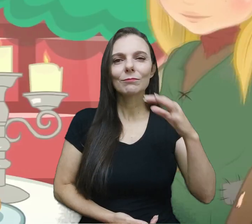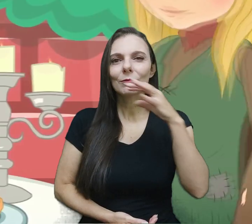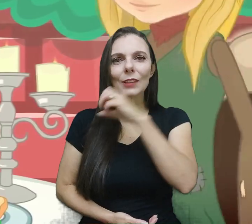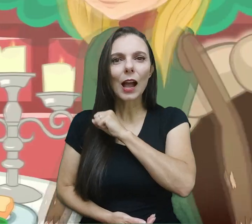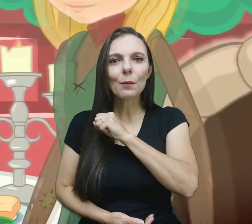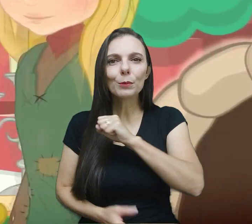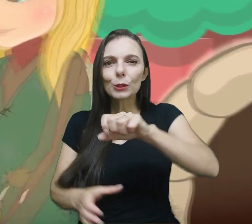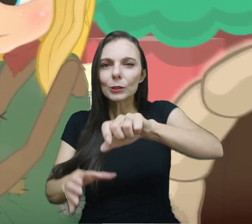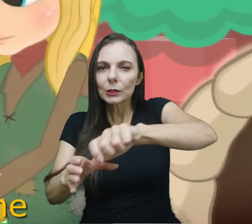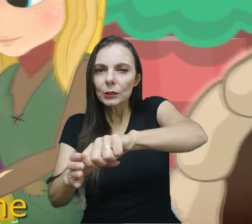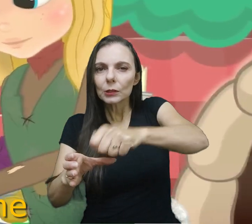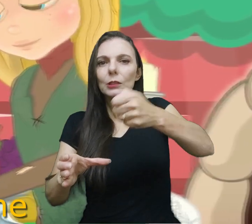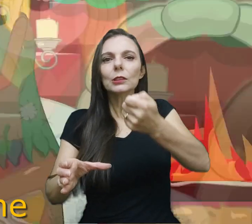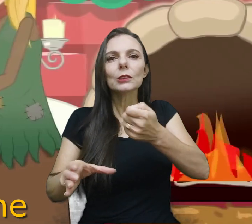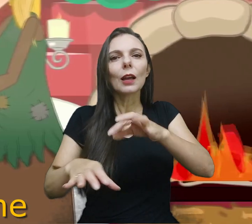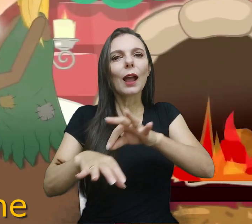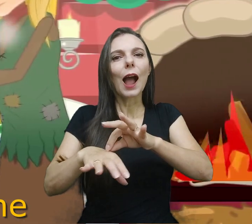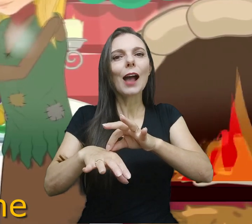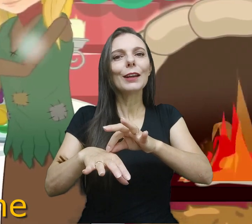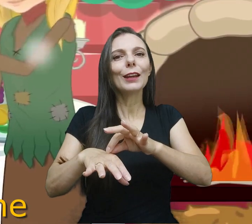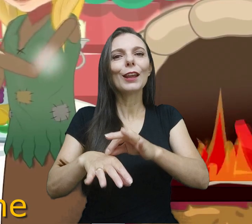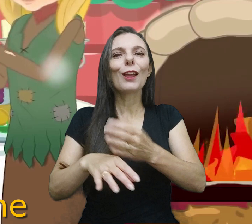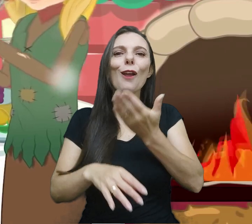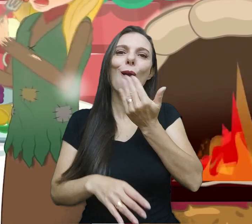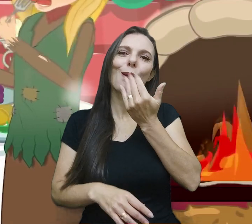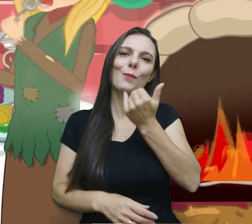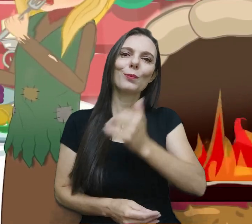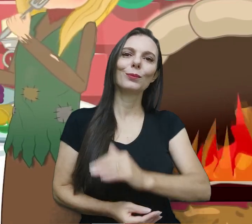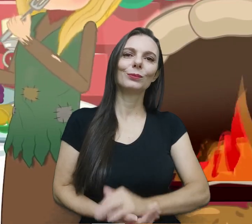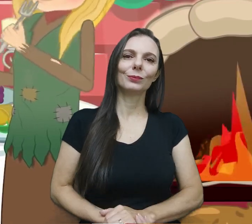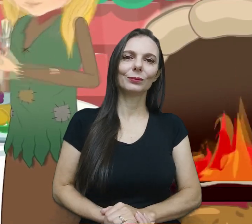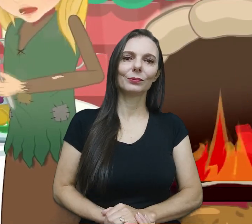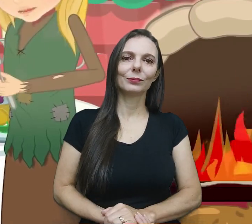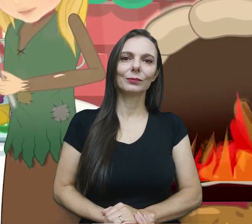Ela imediatamente pegou um pedaço de carne e